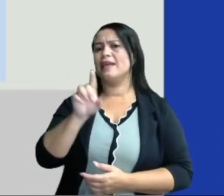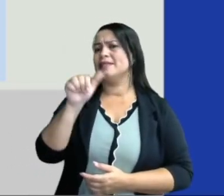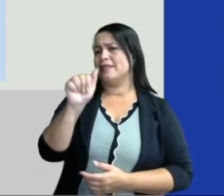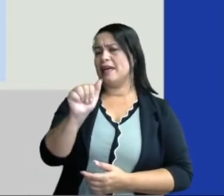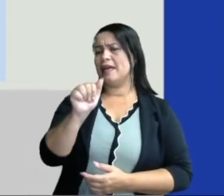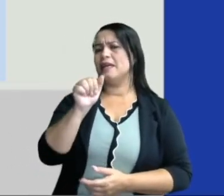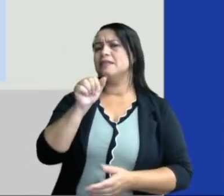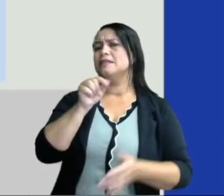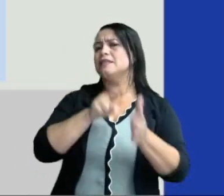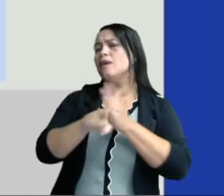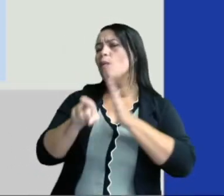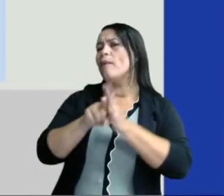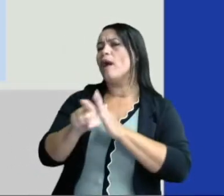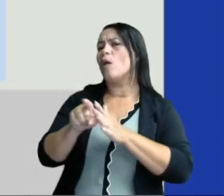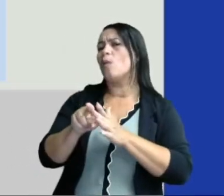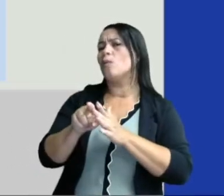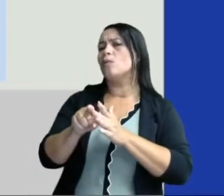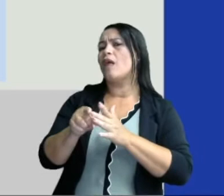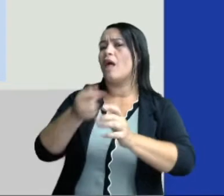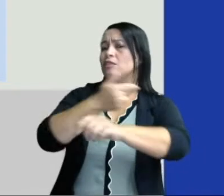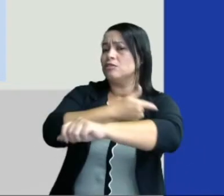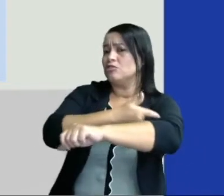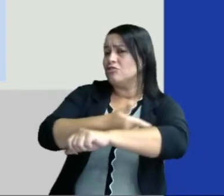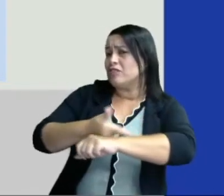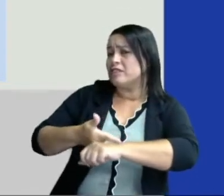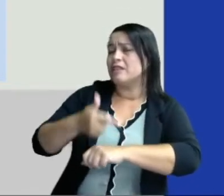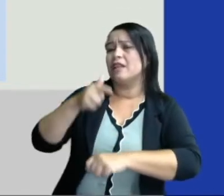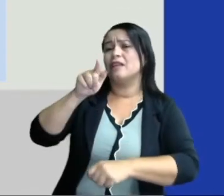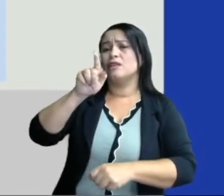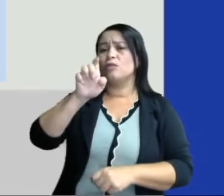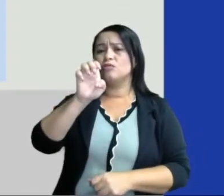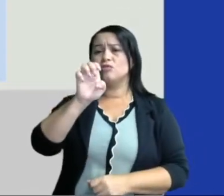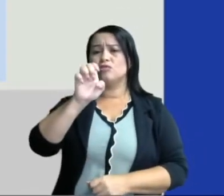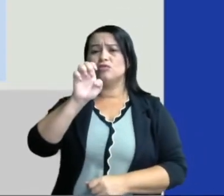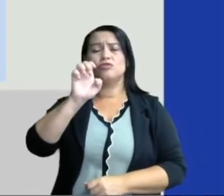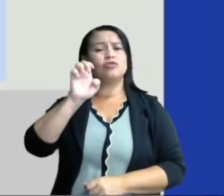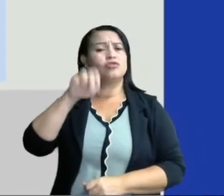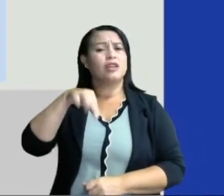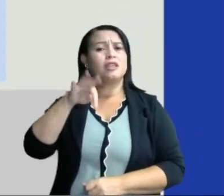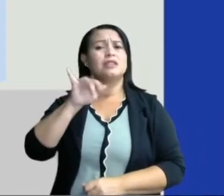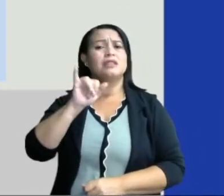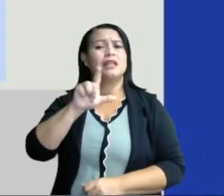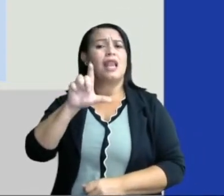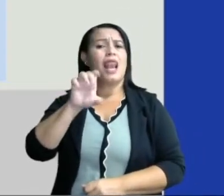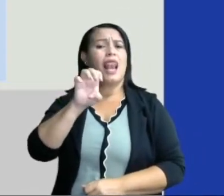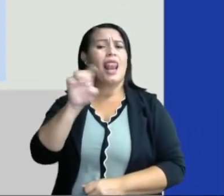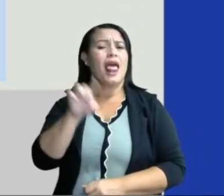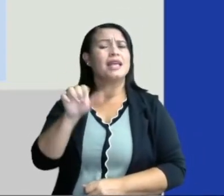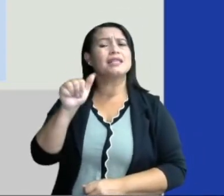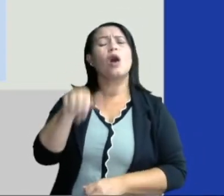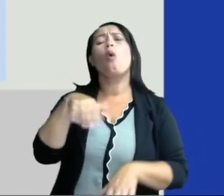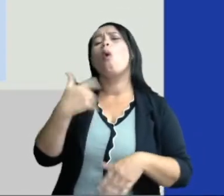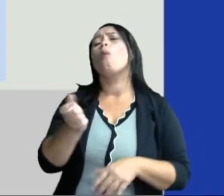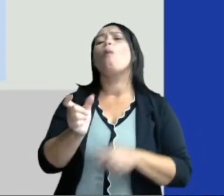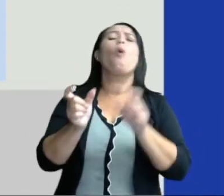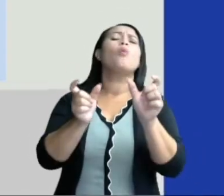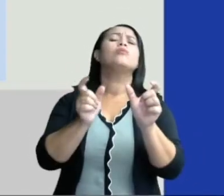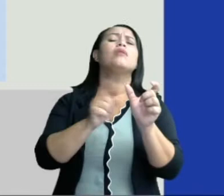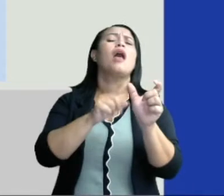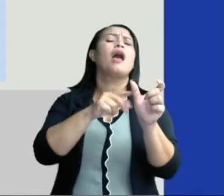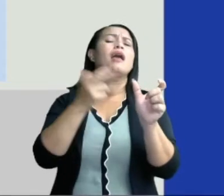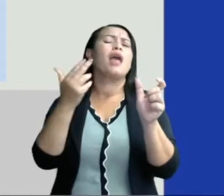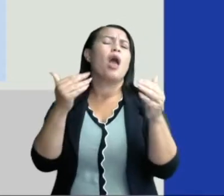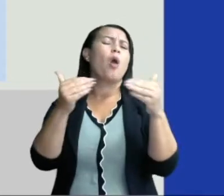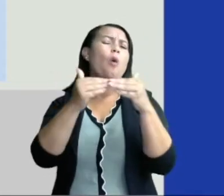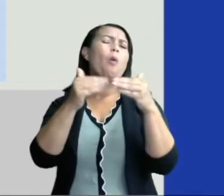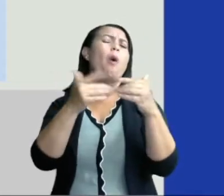eu perguntar qual outra palavra a gente pode lembrar, né? Que lembra essa daí. Que outra palavra?